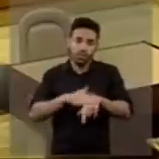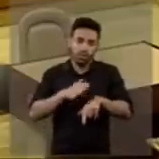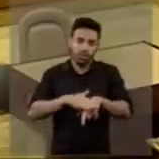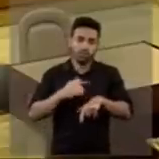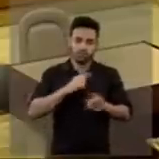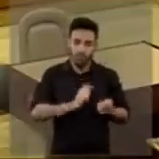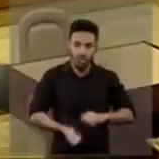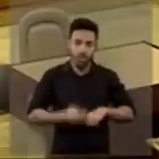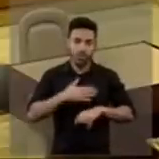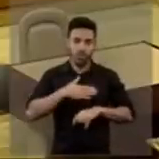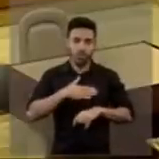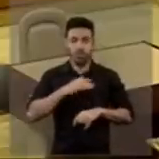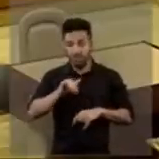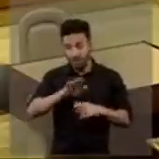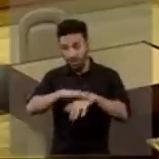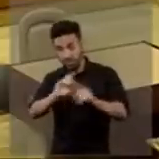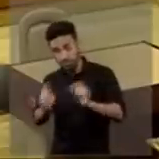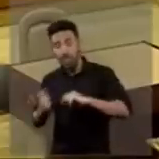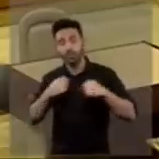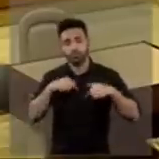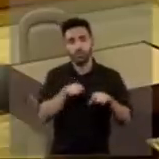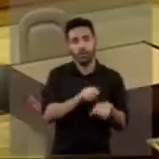teremos por maioria,